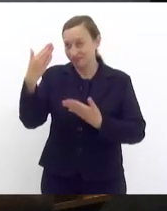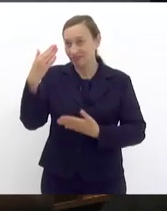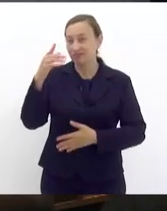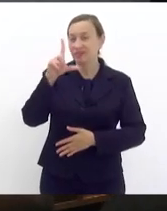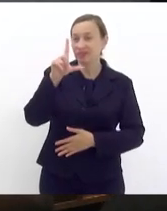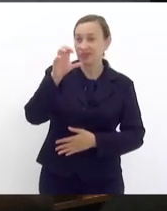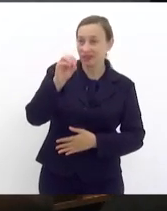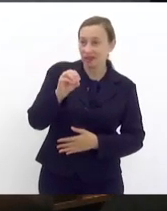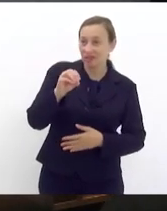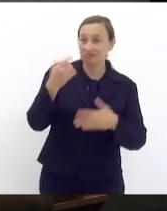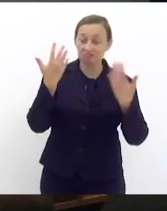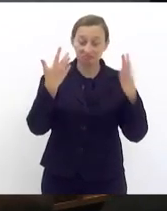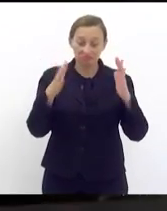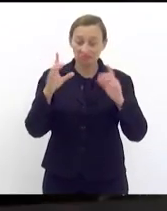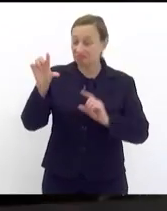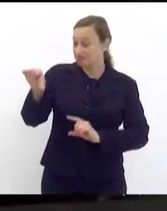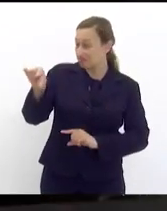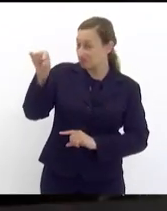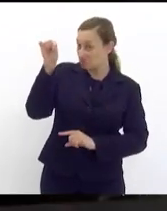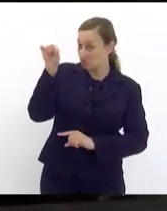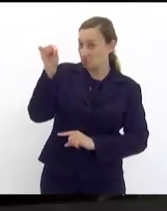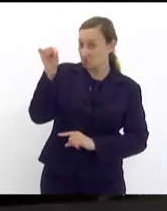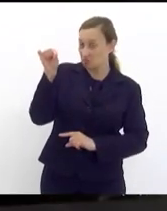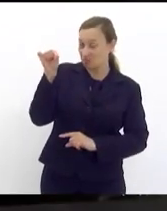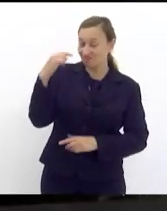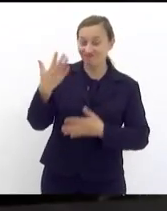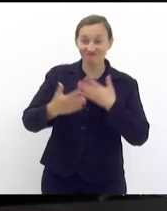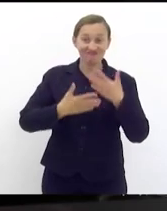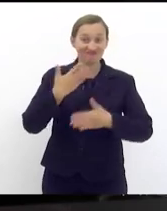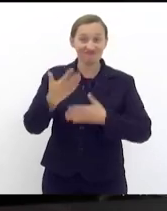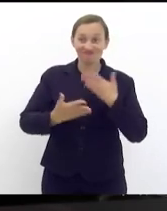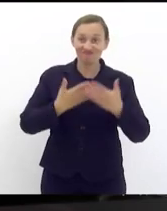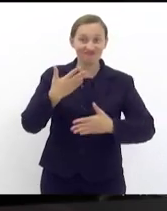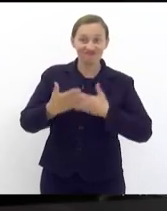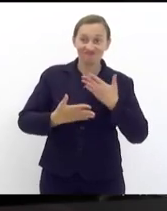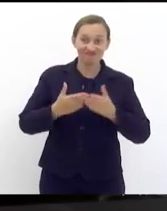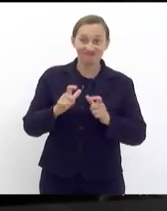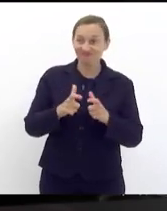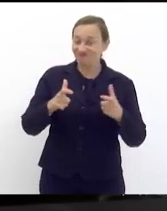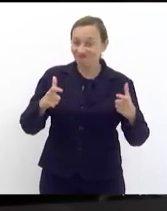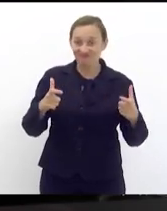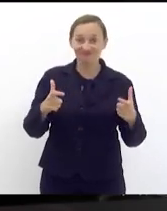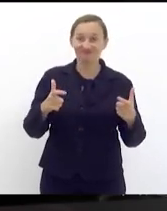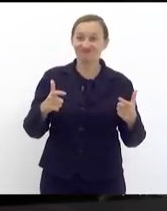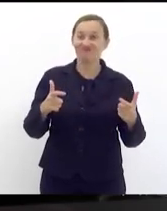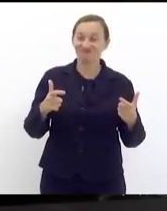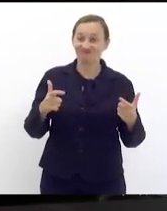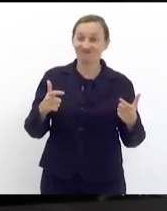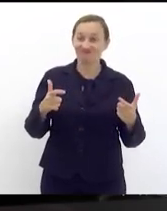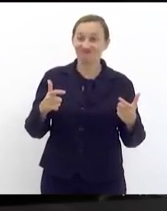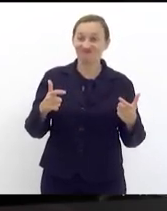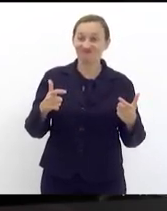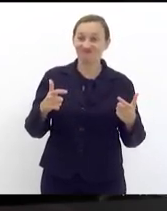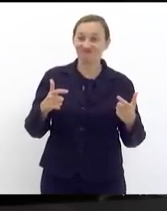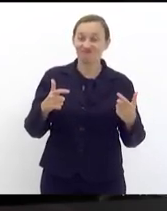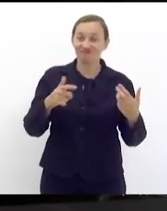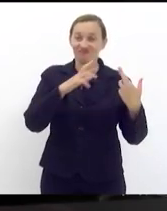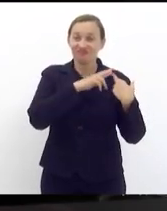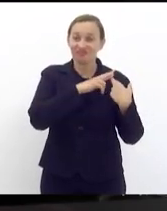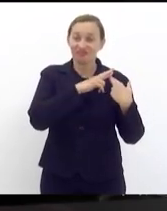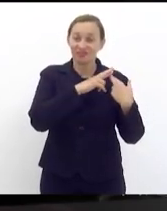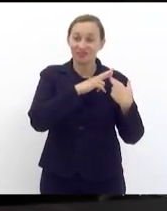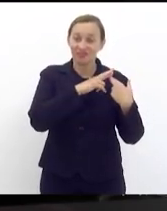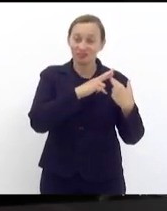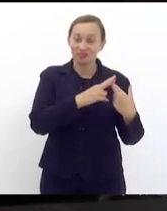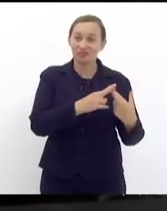que foi brilhante na escolha. Uma alegria tremenda de ver você escolhendo o Rubão como ser responsável por essa medalha tão